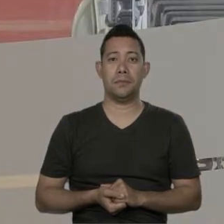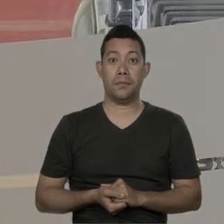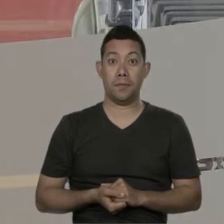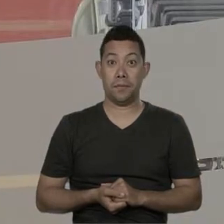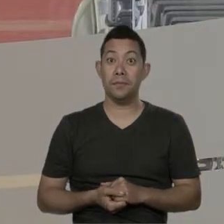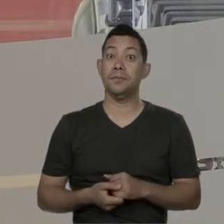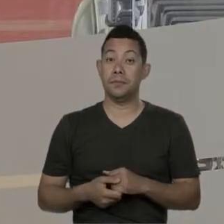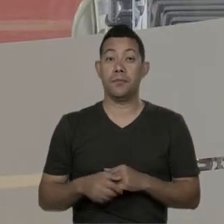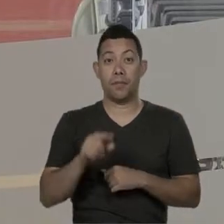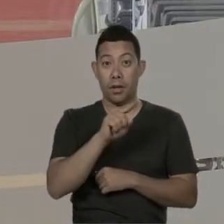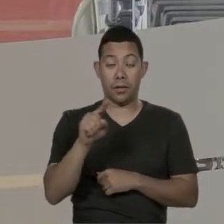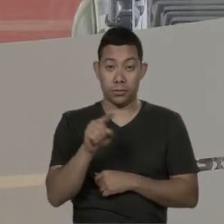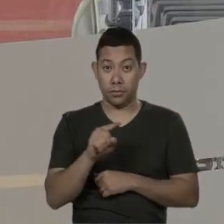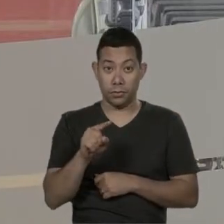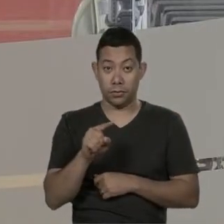Voltou lá pra um.